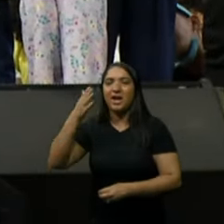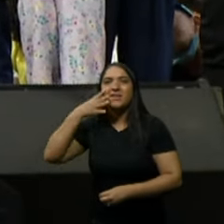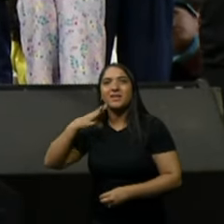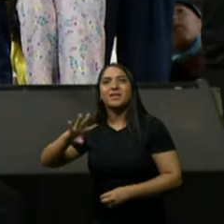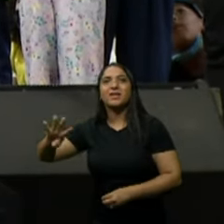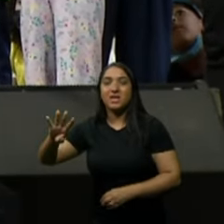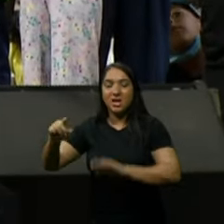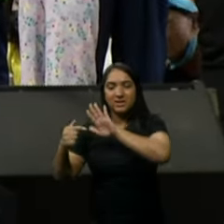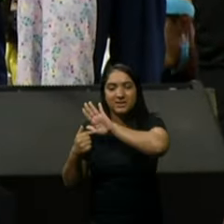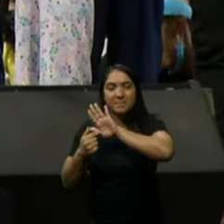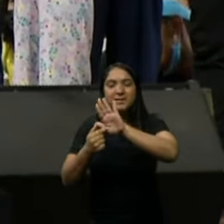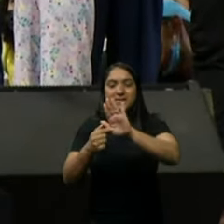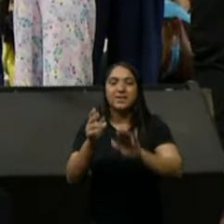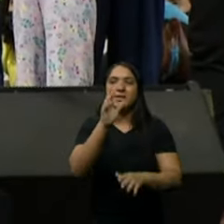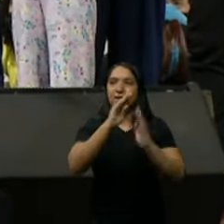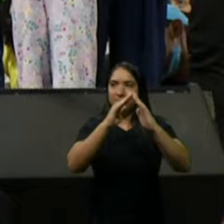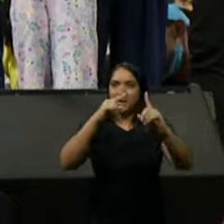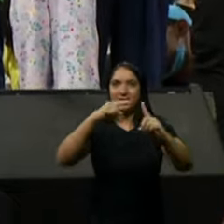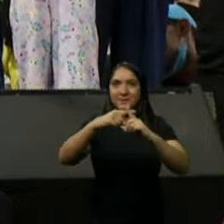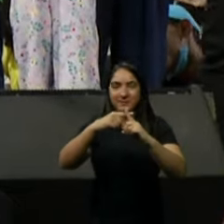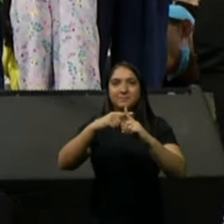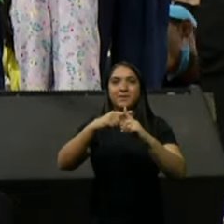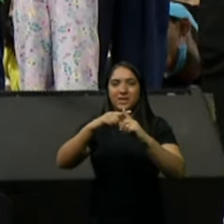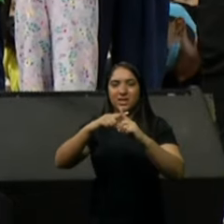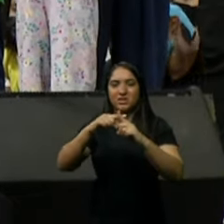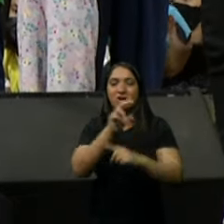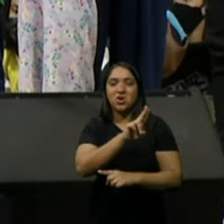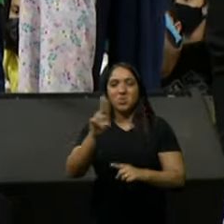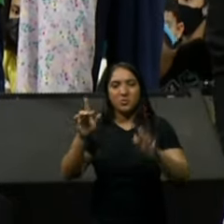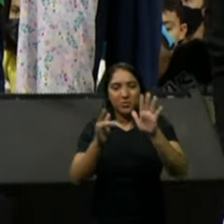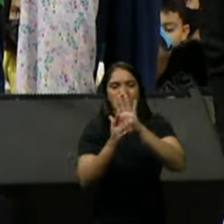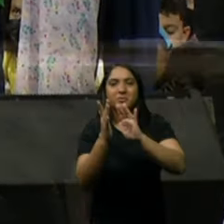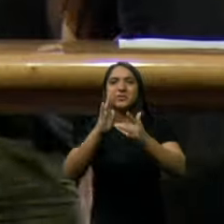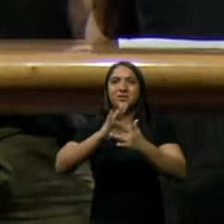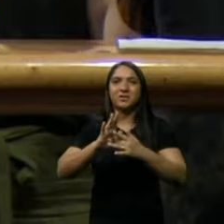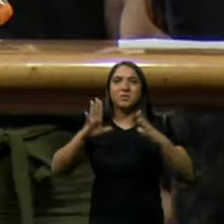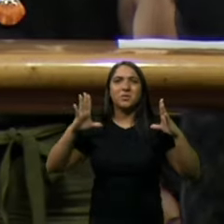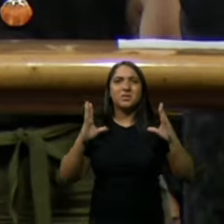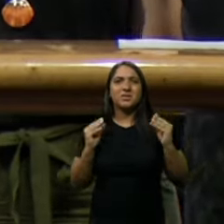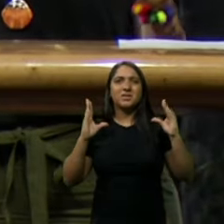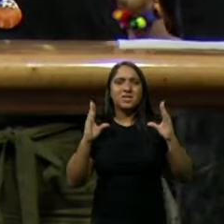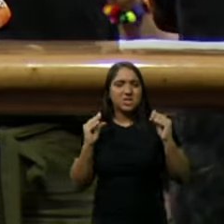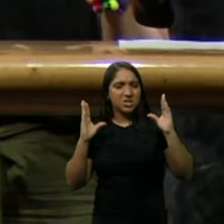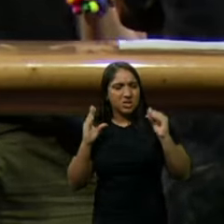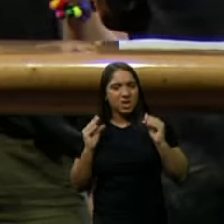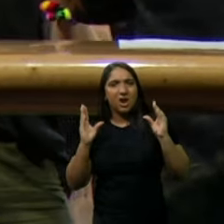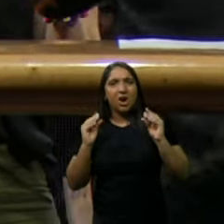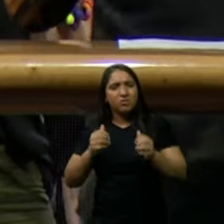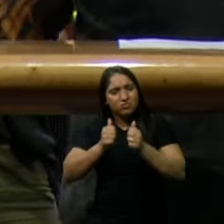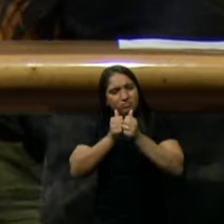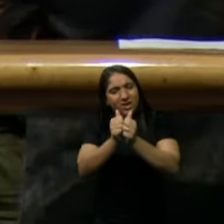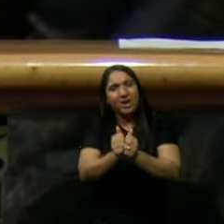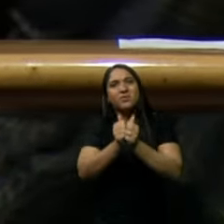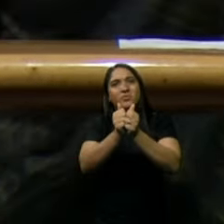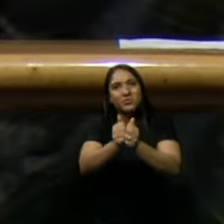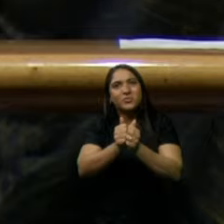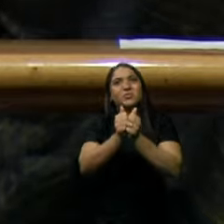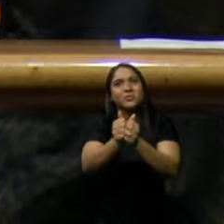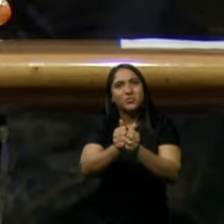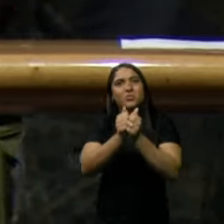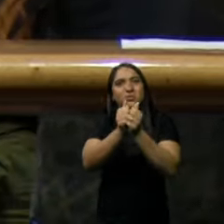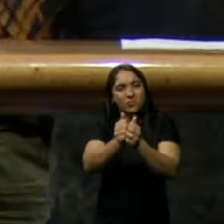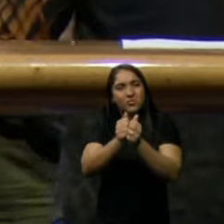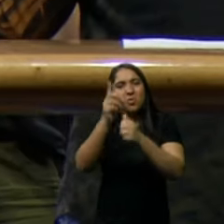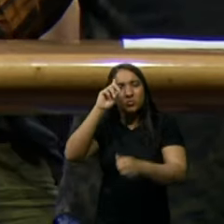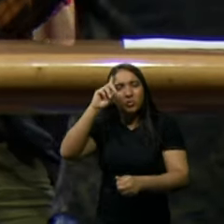a igreja e isso em nome do Senhor Jesus também Te pedimos coloca anjos ao redor de cada uma e para que as guardem para